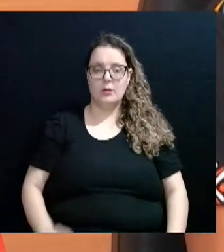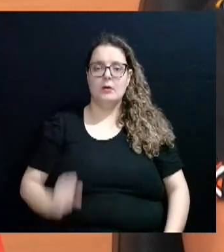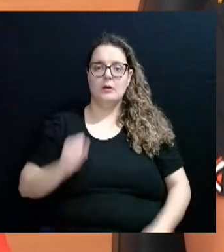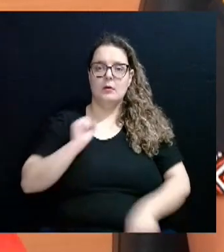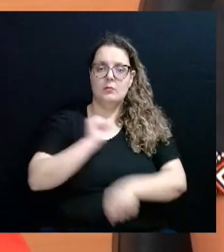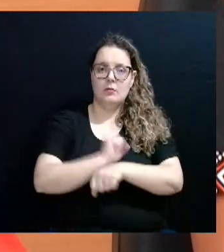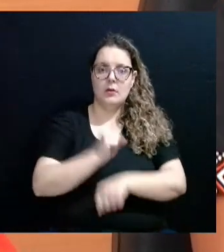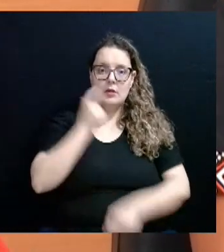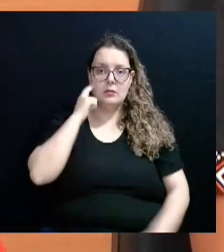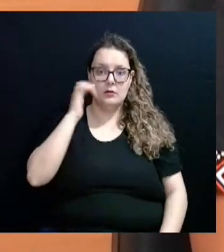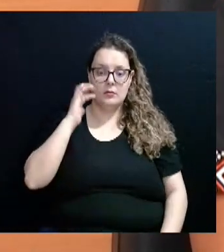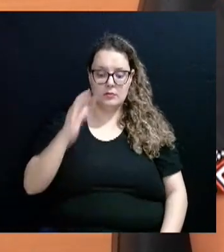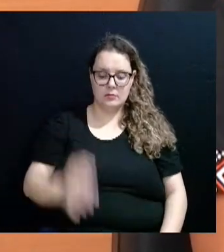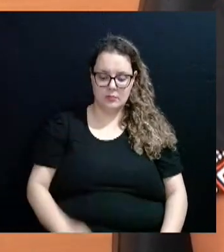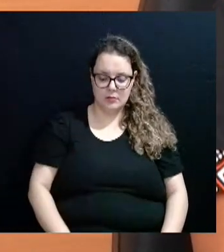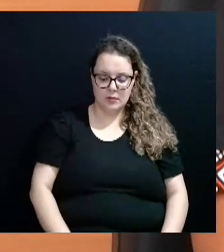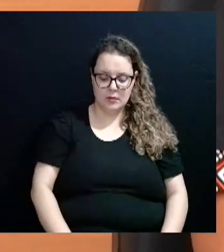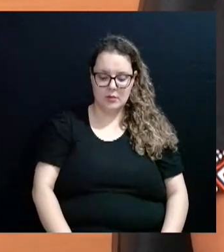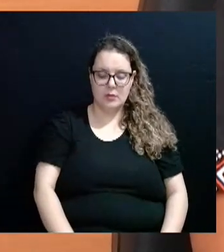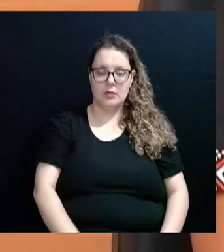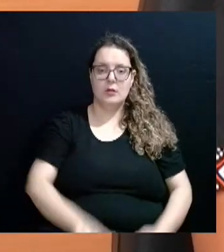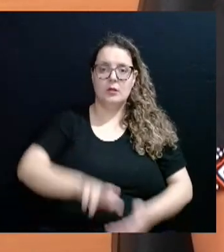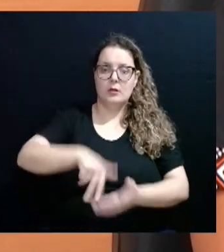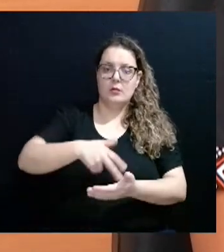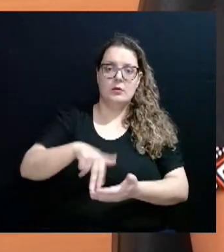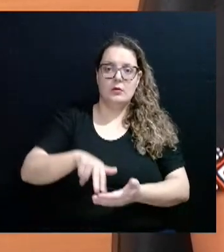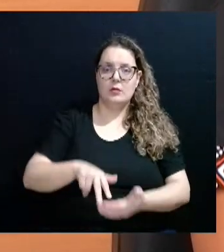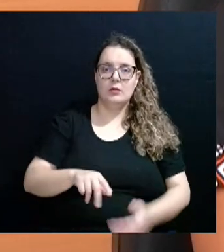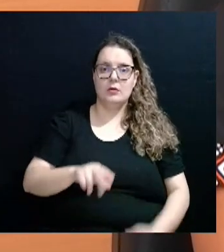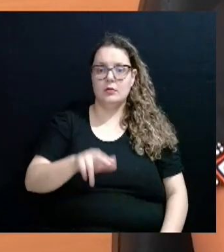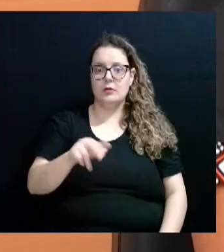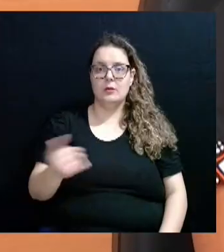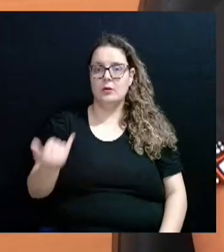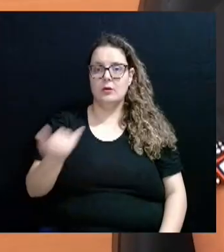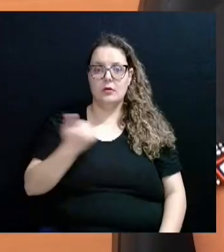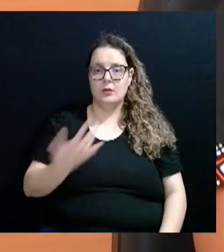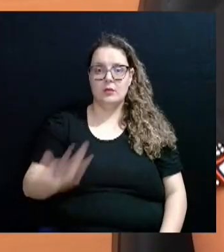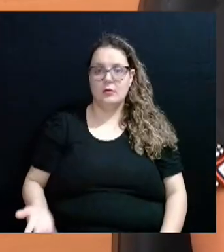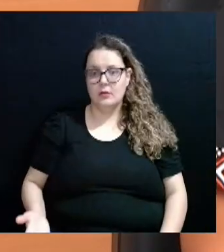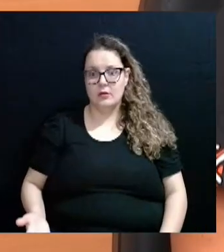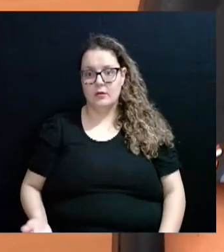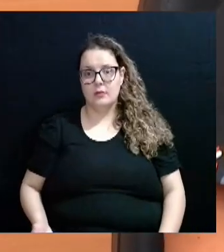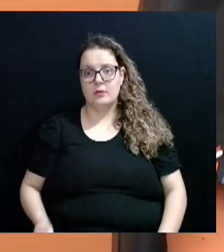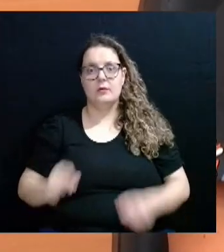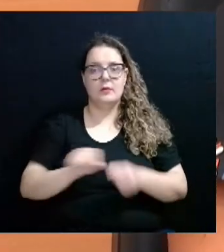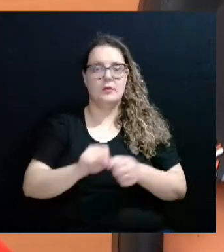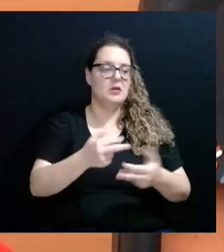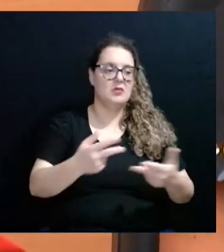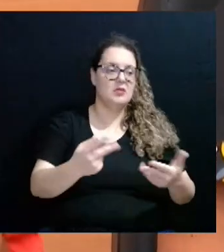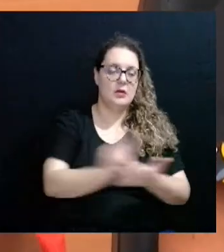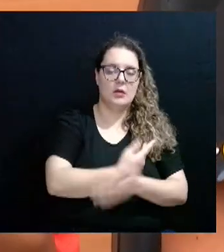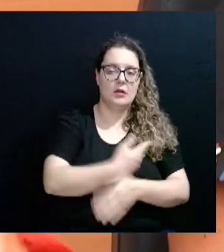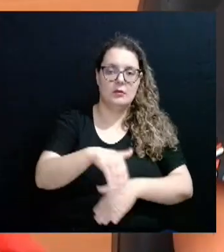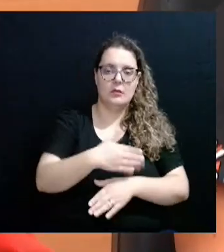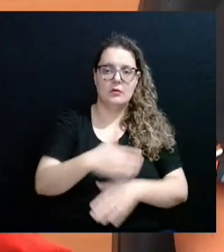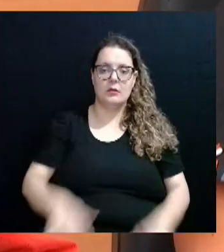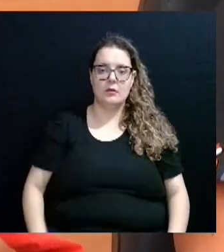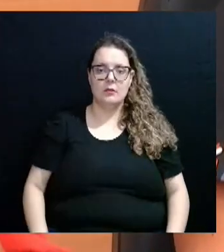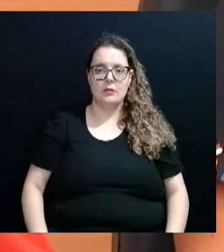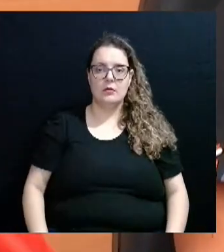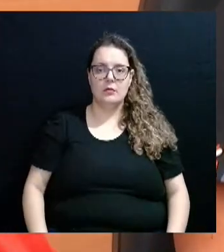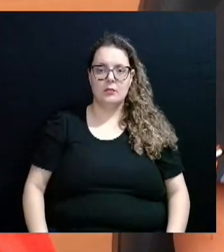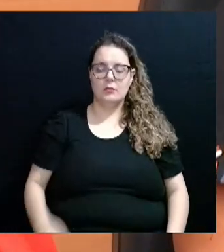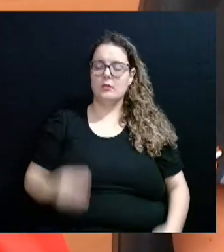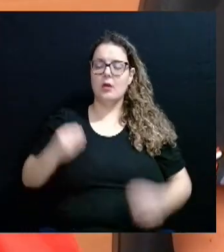e o hip hop nunca me falou para eu sair fazendo coisa errada na rua, né, mano? E eu pensei, mano, como que eu alio o conhecimento